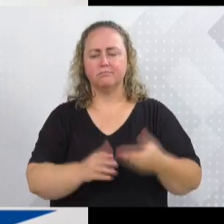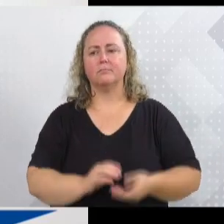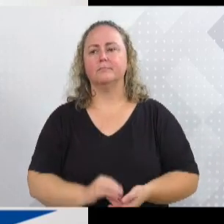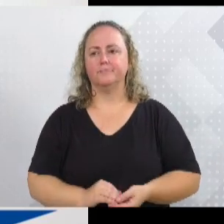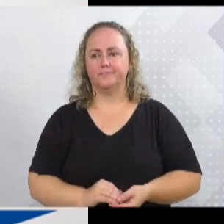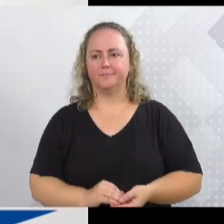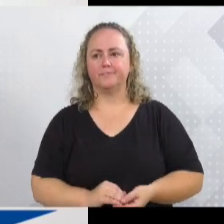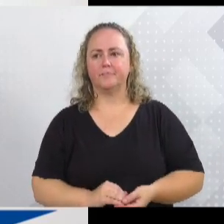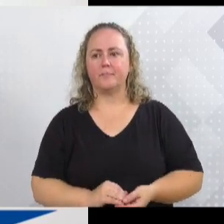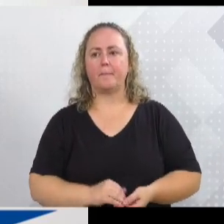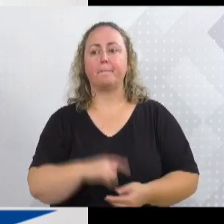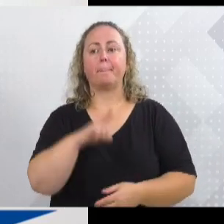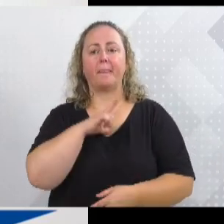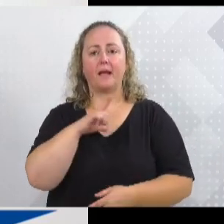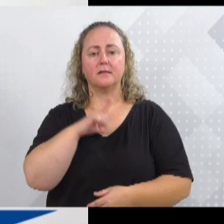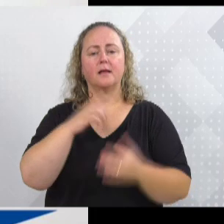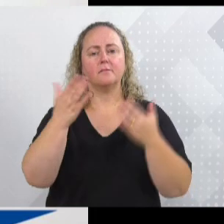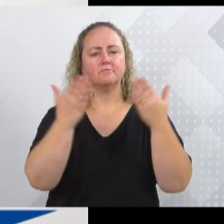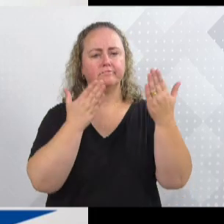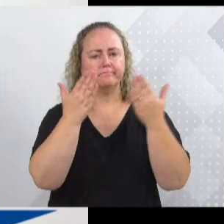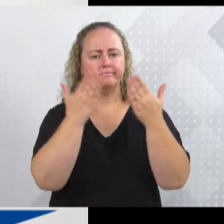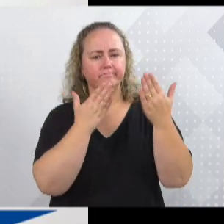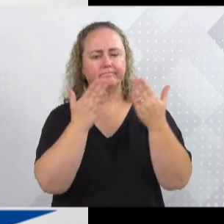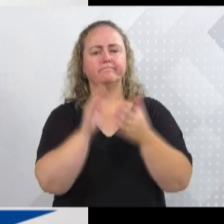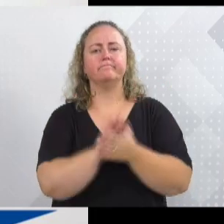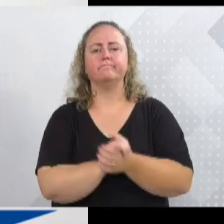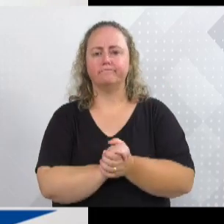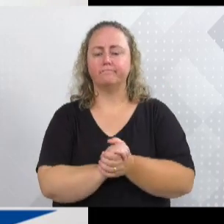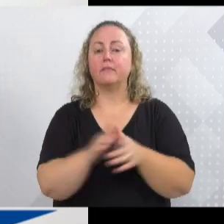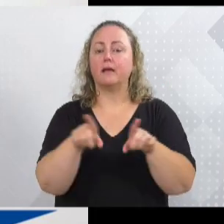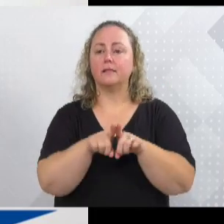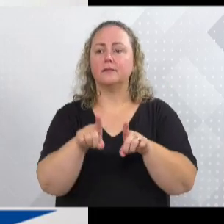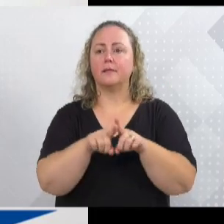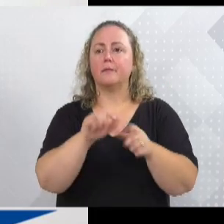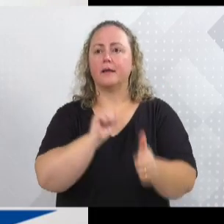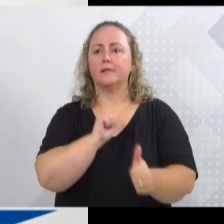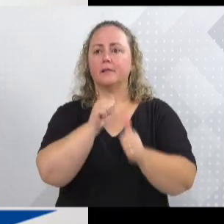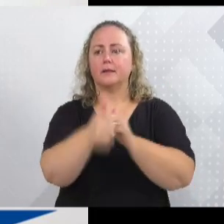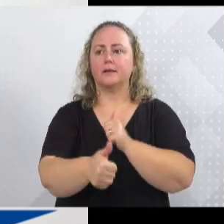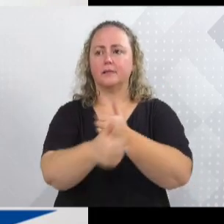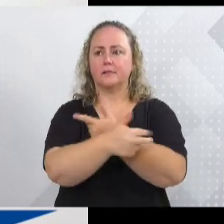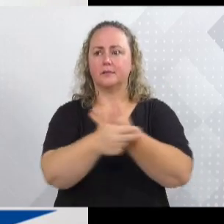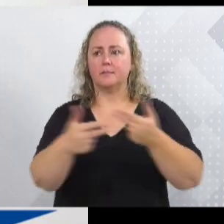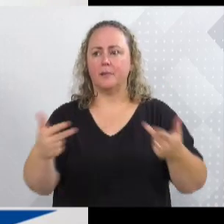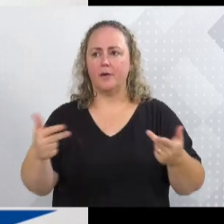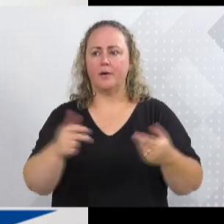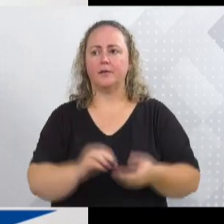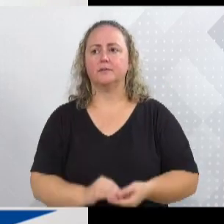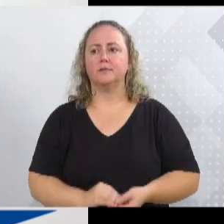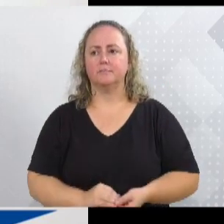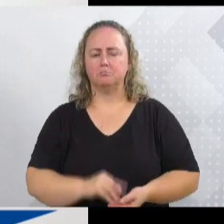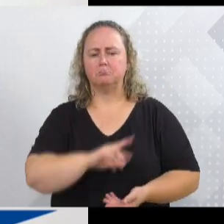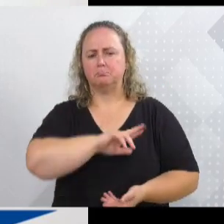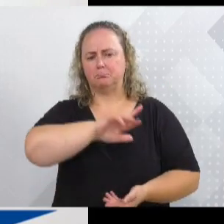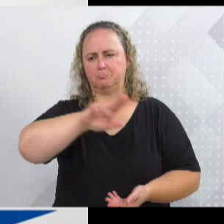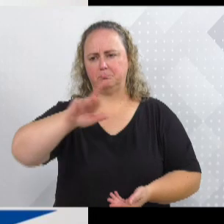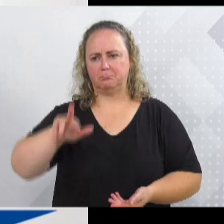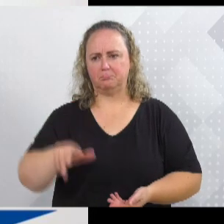em grupo de psicologia, prática desportiva, entre